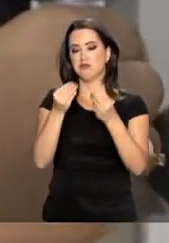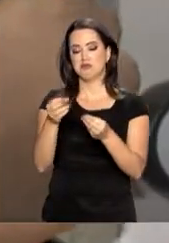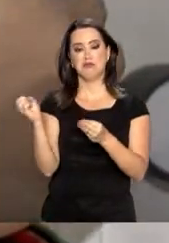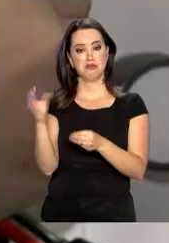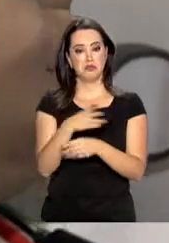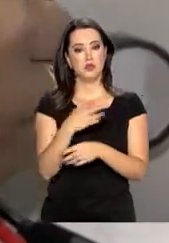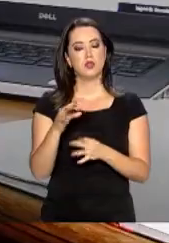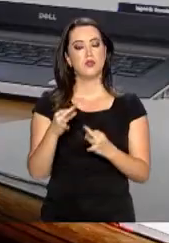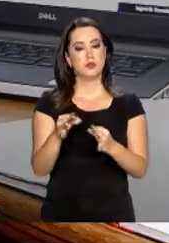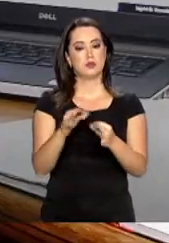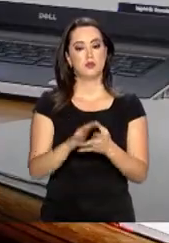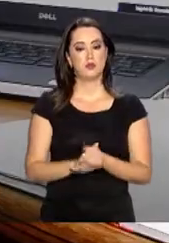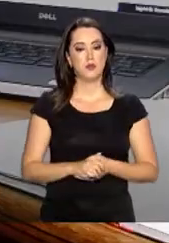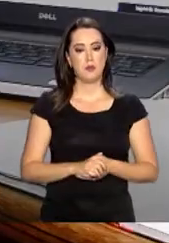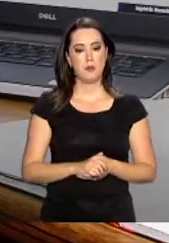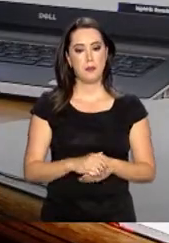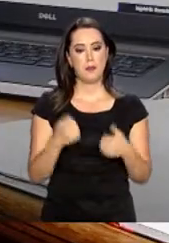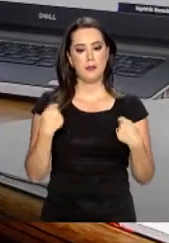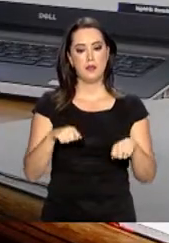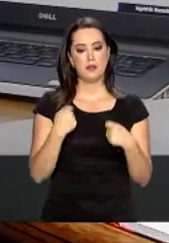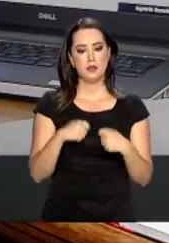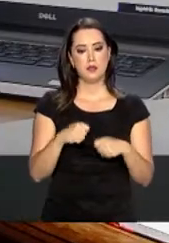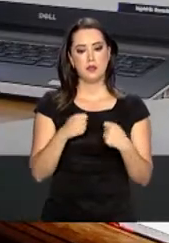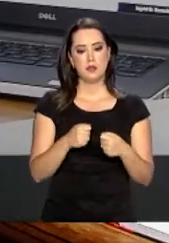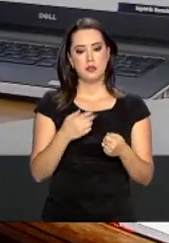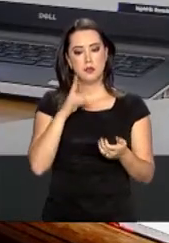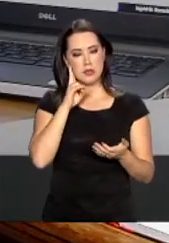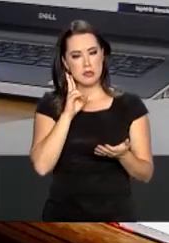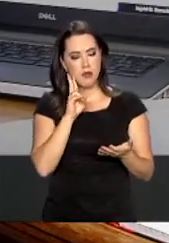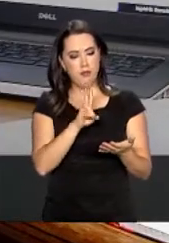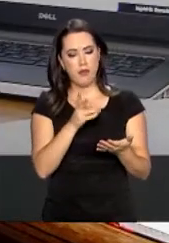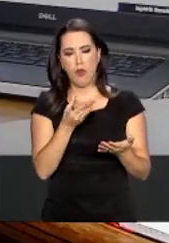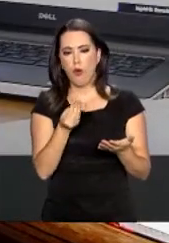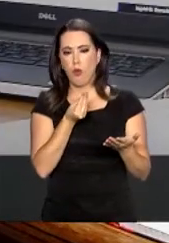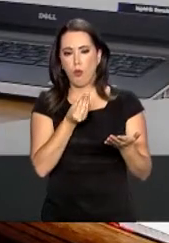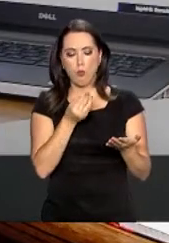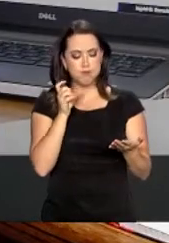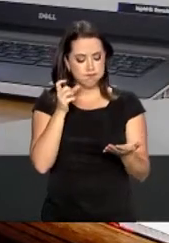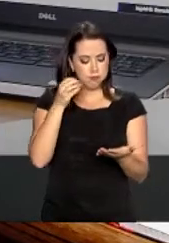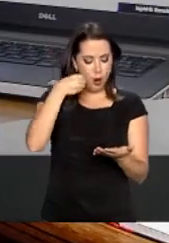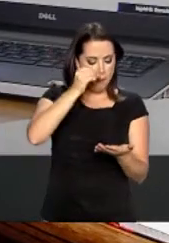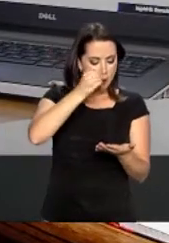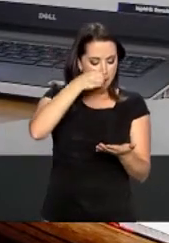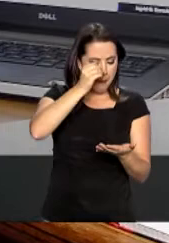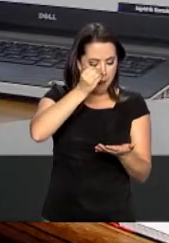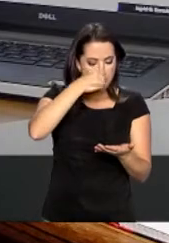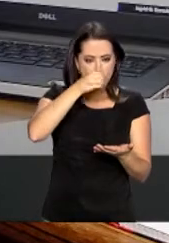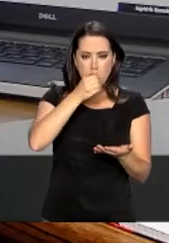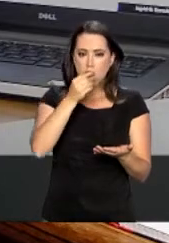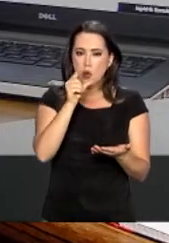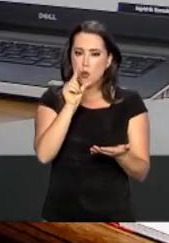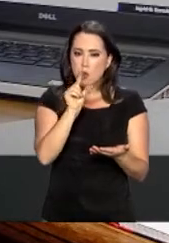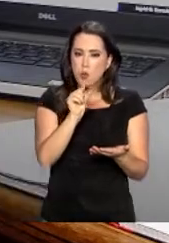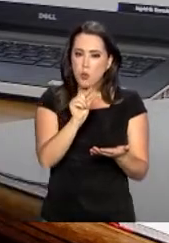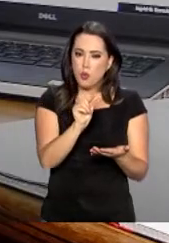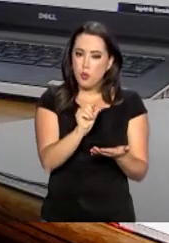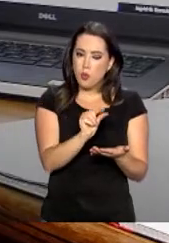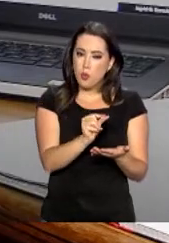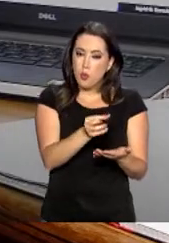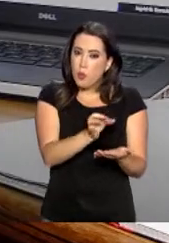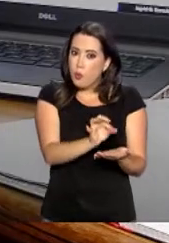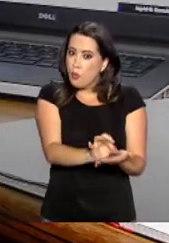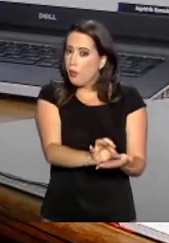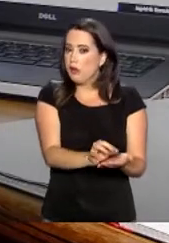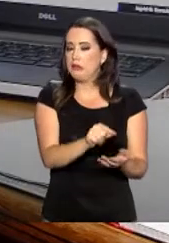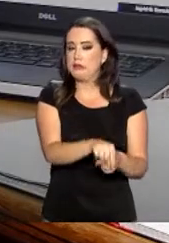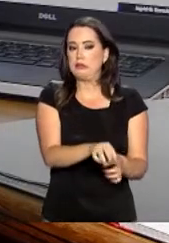ela desenvolve. A gente precisa sondar esses dispositivos com uma sonda que seja tão pequena quanto o dispositivo. Então, como